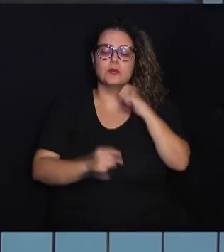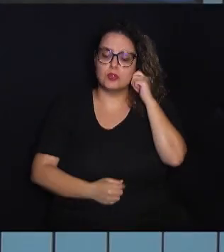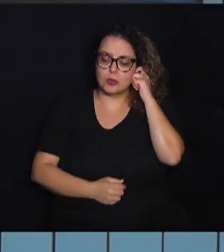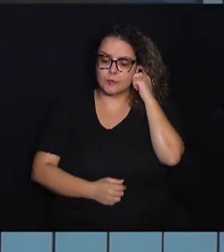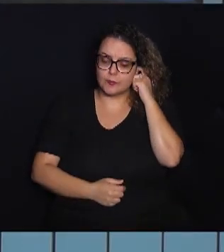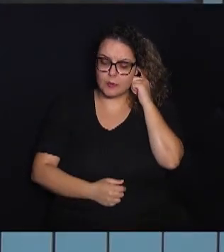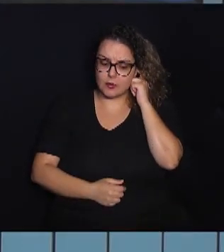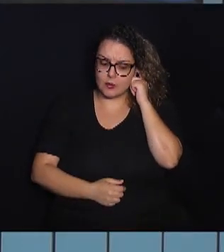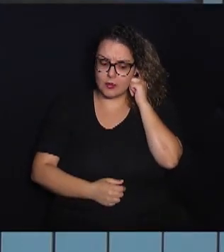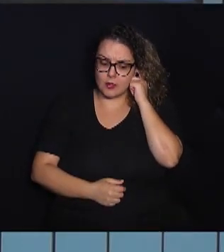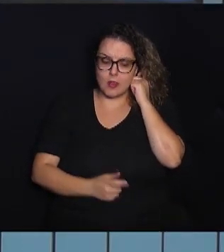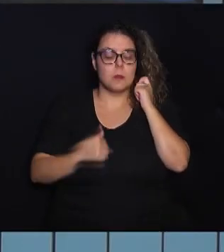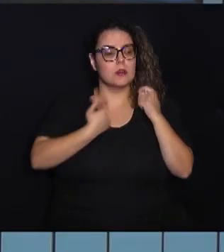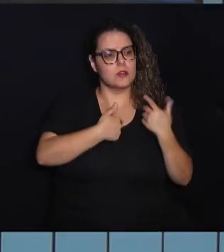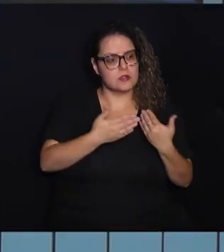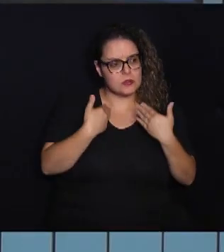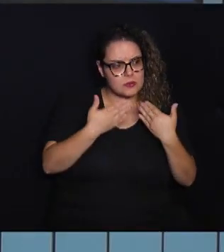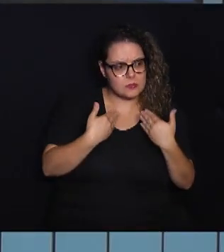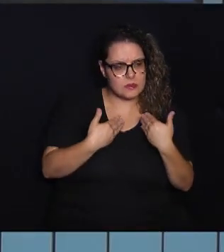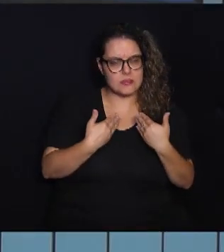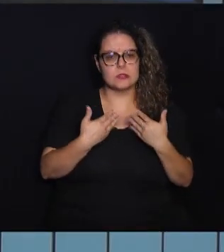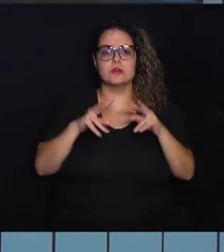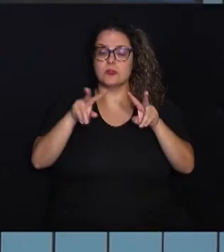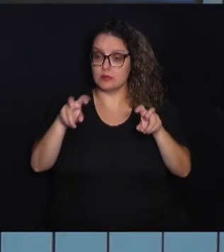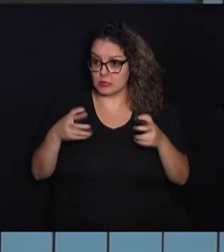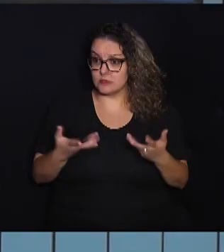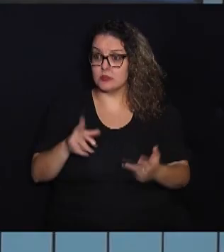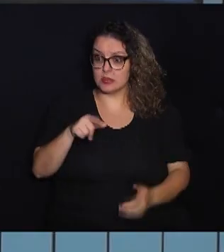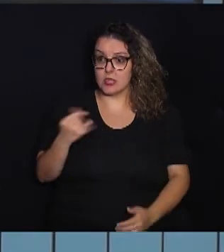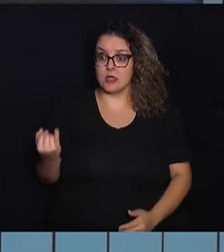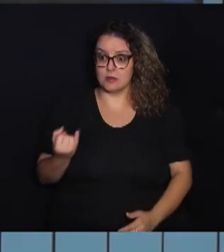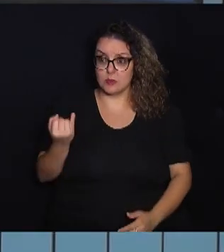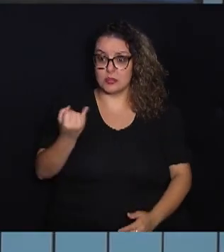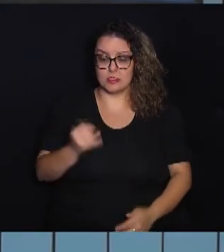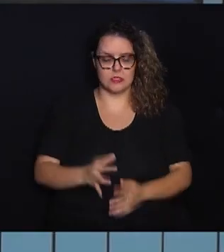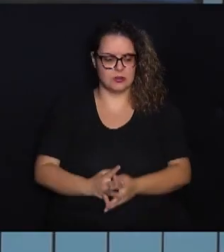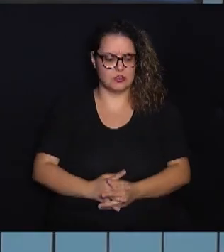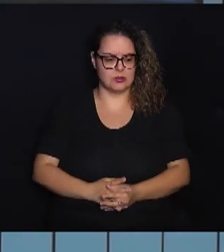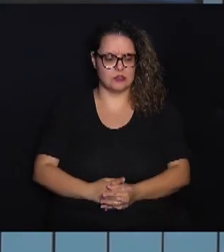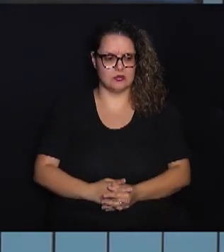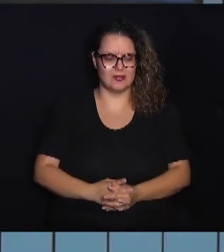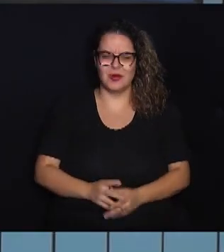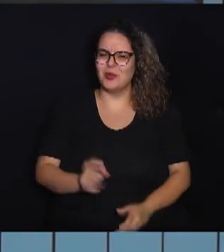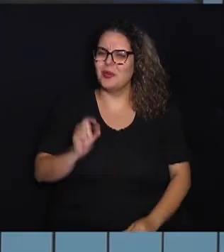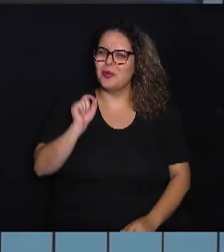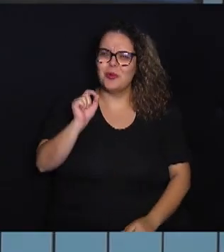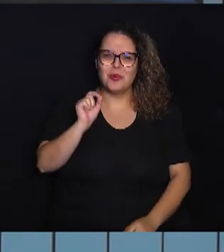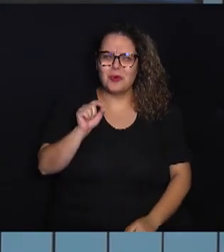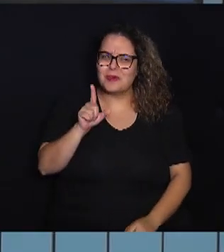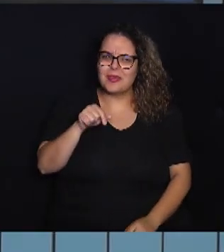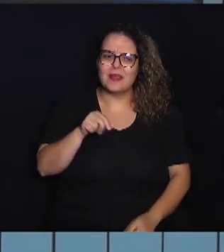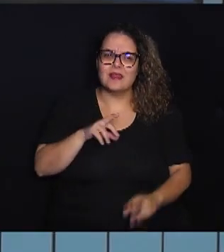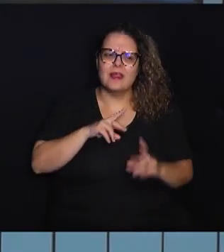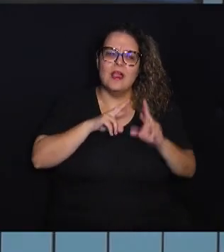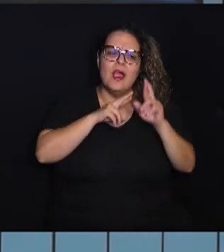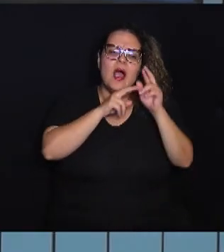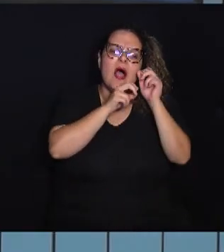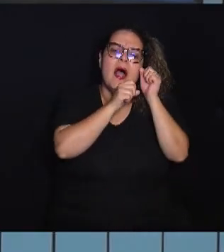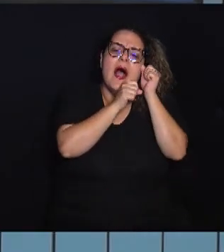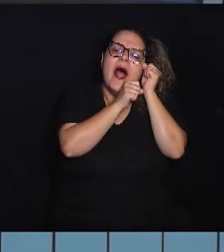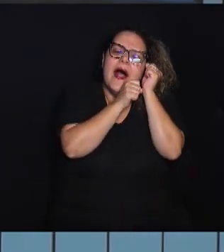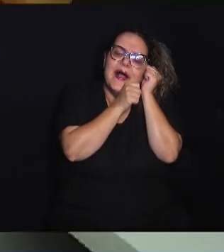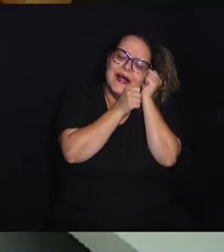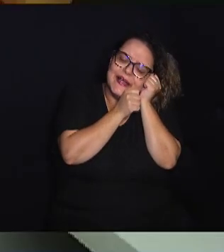gente começar aqui nosso bate-papo, né, sobre esse assunto que é tão importante, o que é ter um sono saudável?